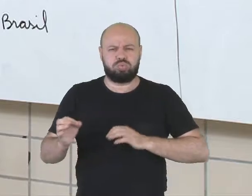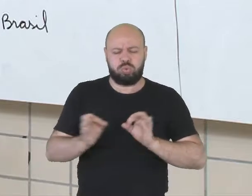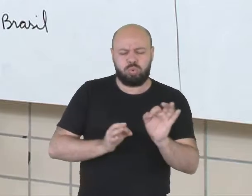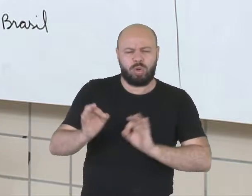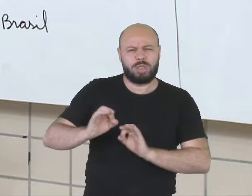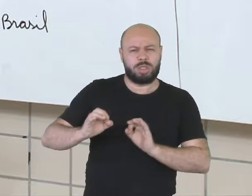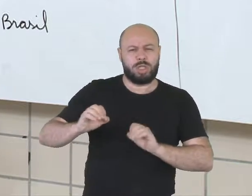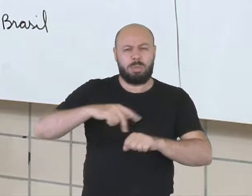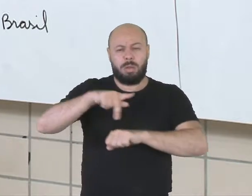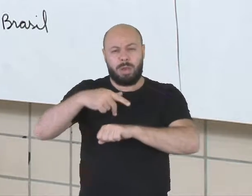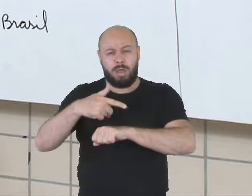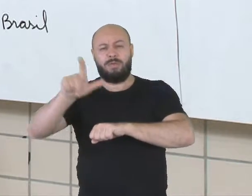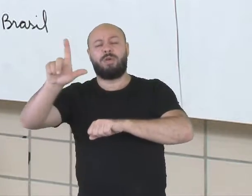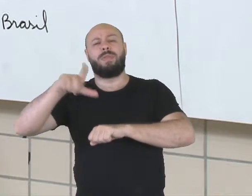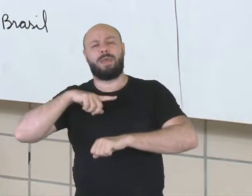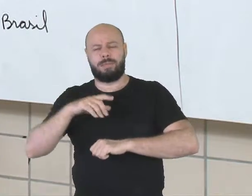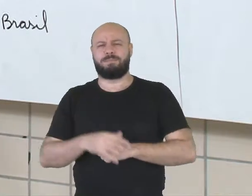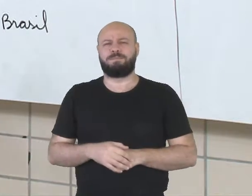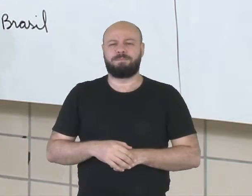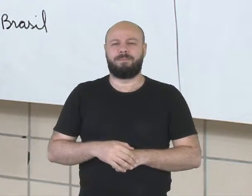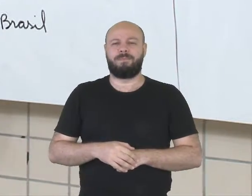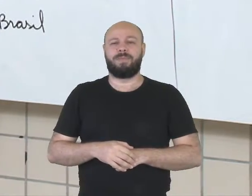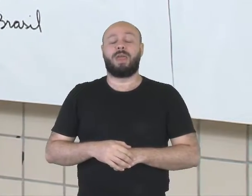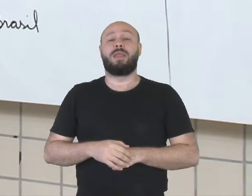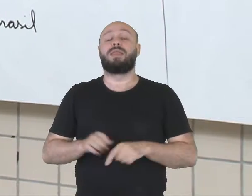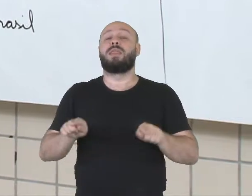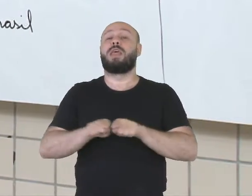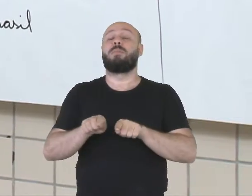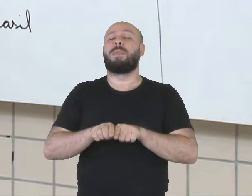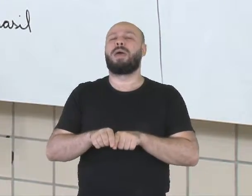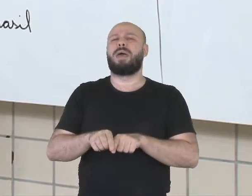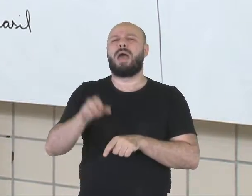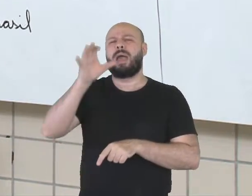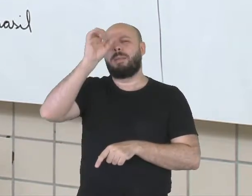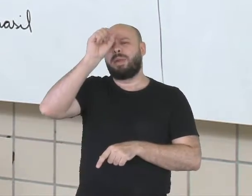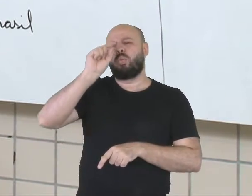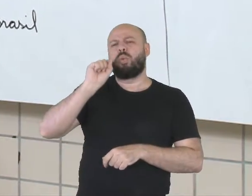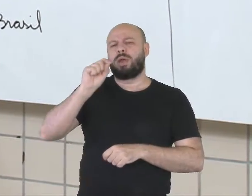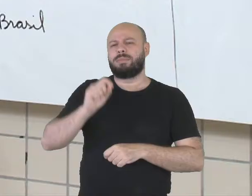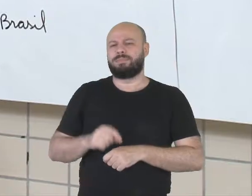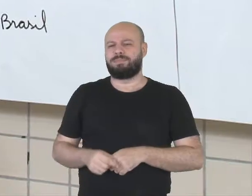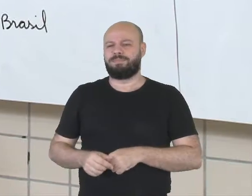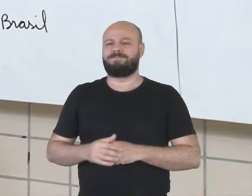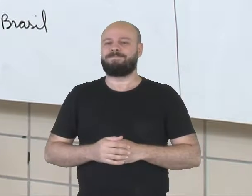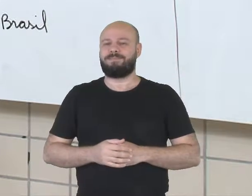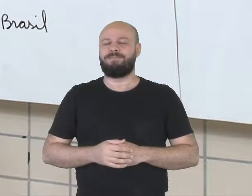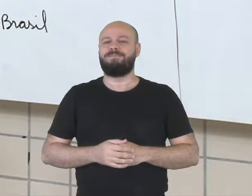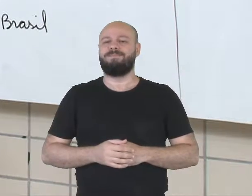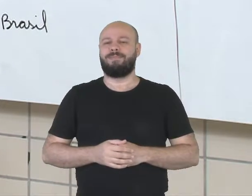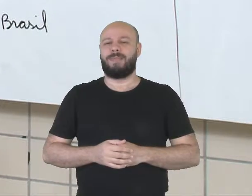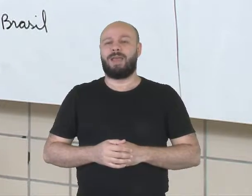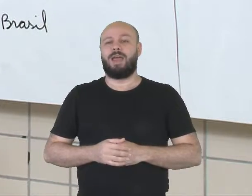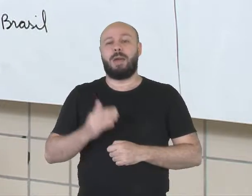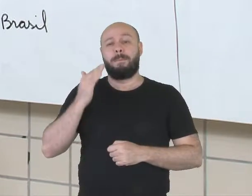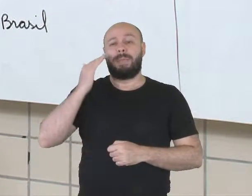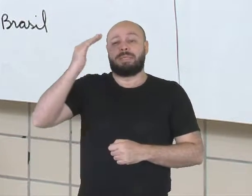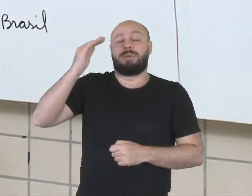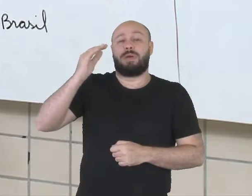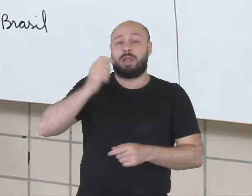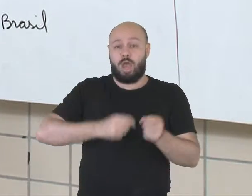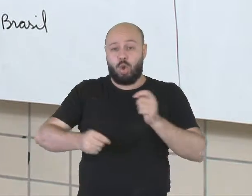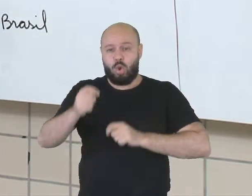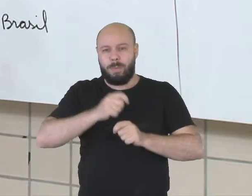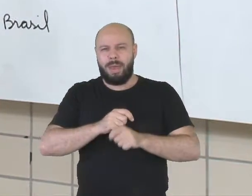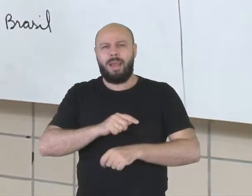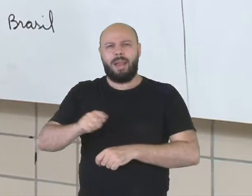vimos. Nós vimos também sobre fatores econômicos, principalmente sobre a questão da agricultura dos